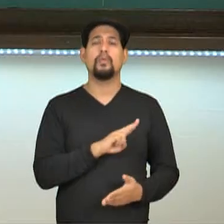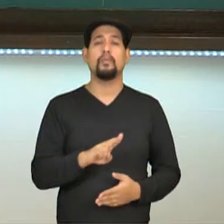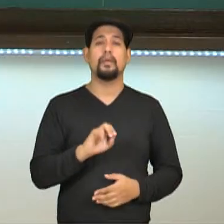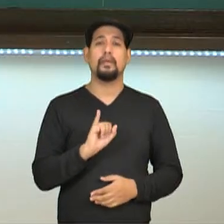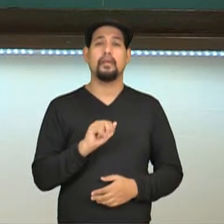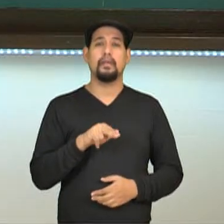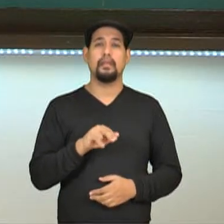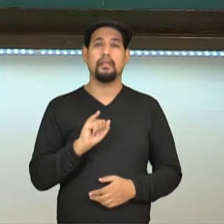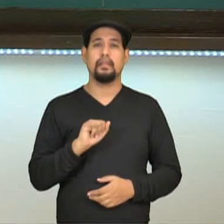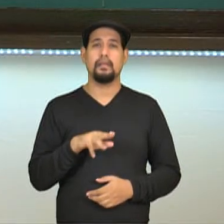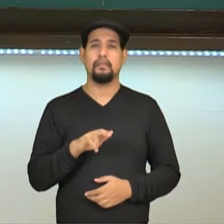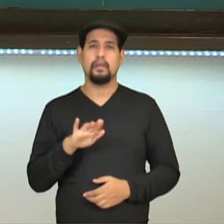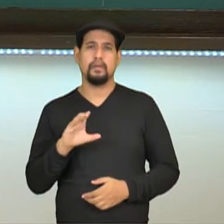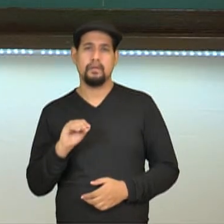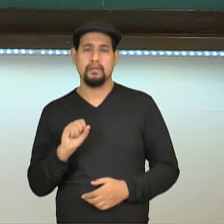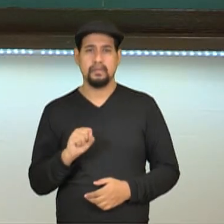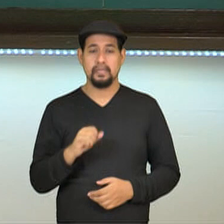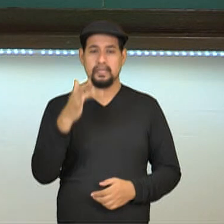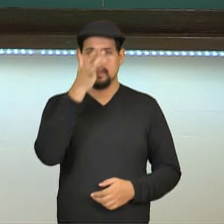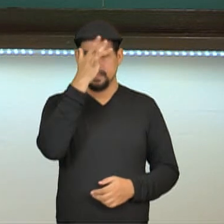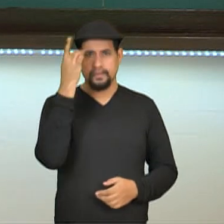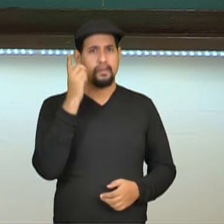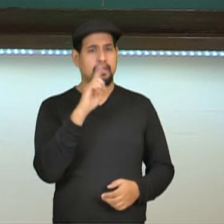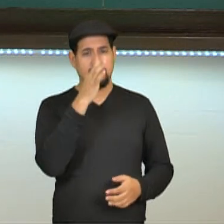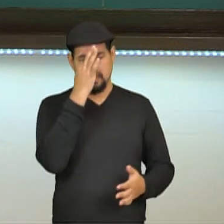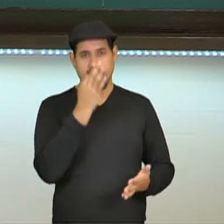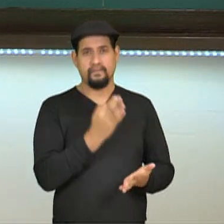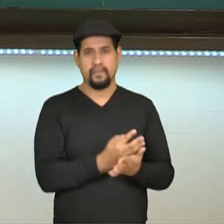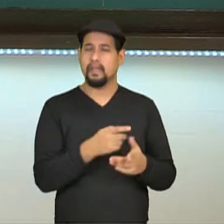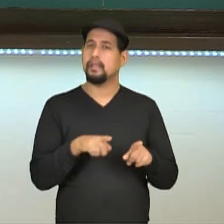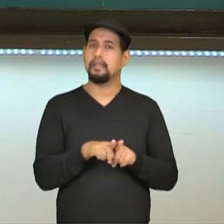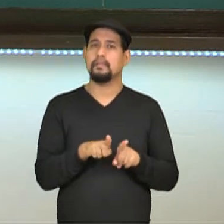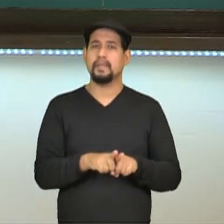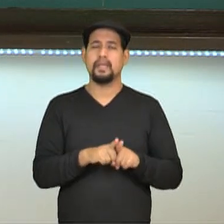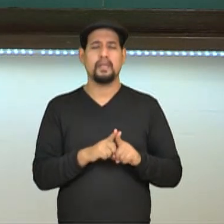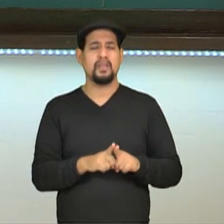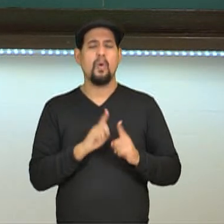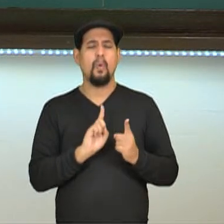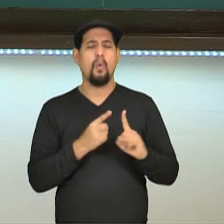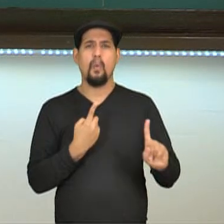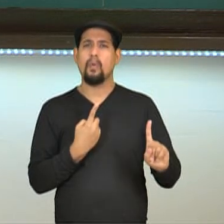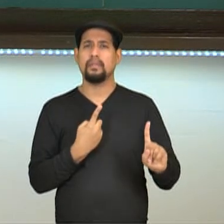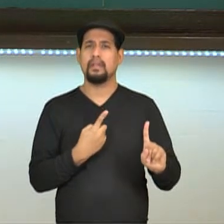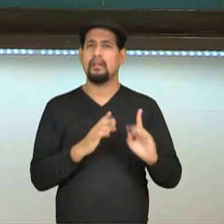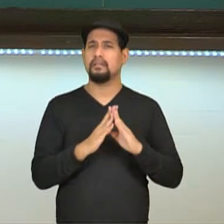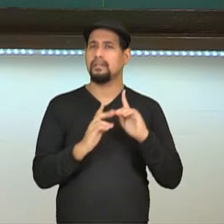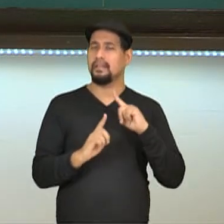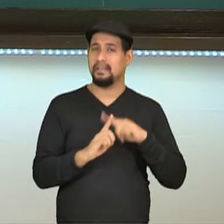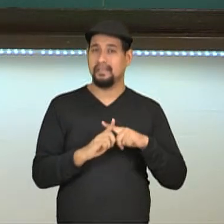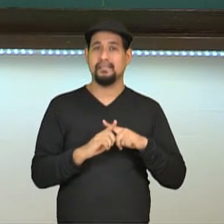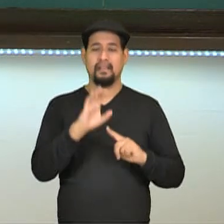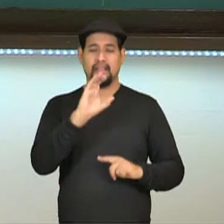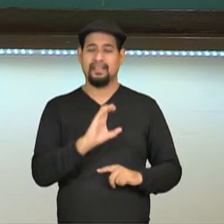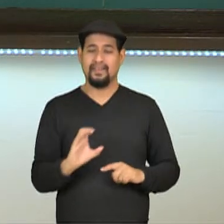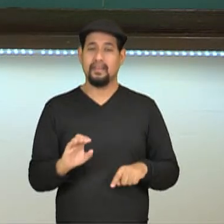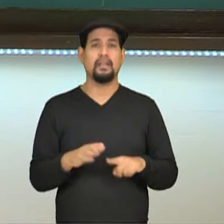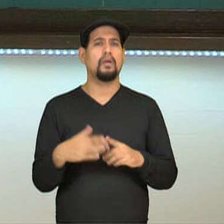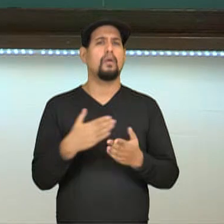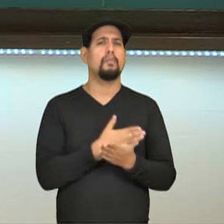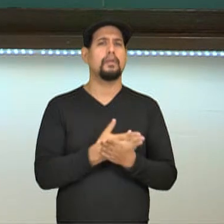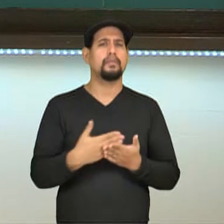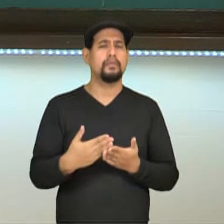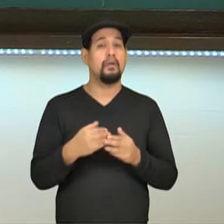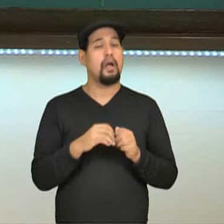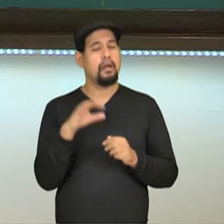inimigos. Então, os infiéis, ou aqueles que protestaram contra a Igreja Católica, né, e que passaram a praticar